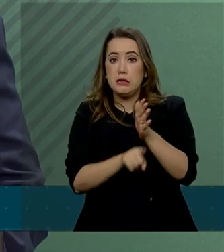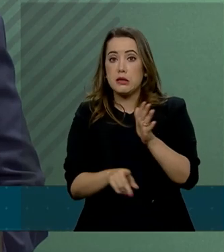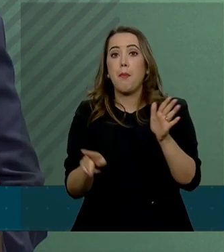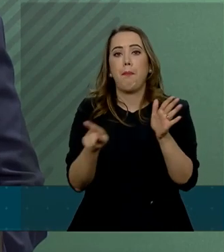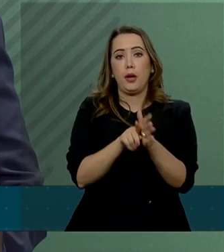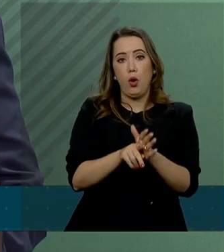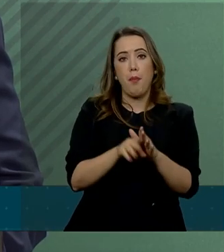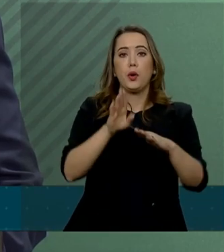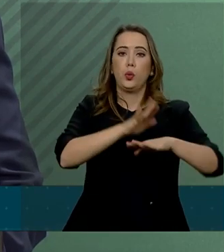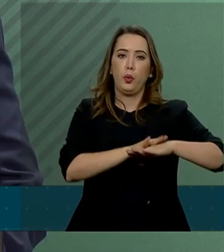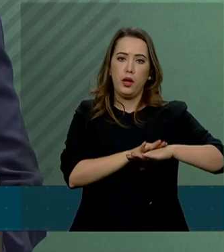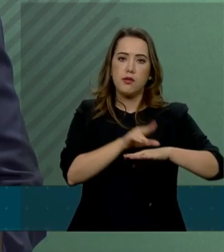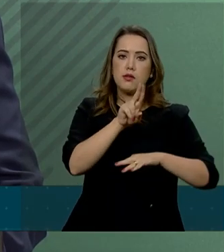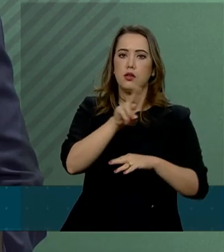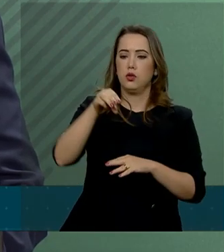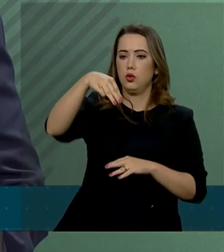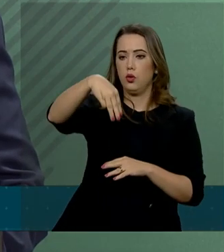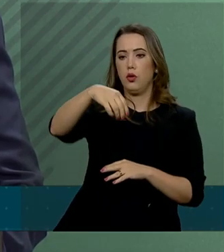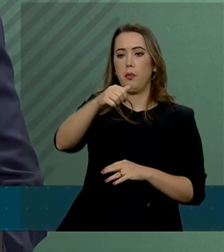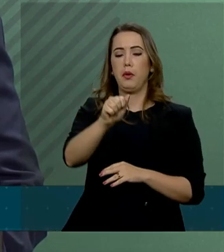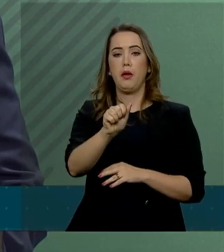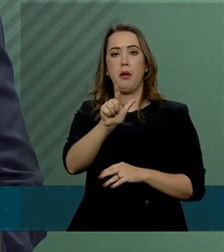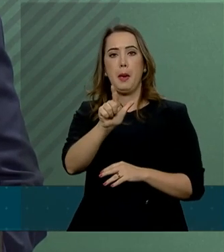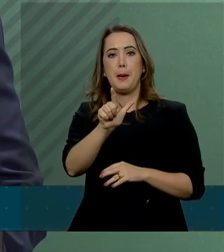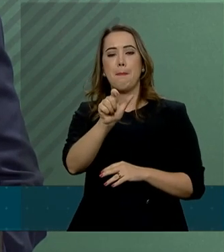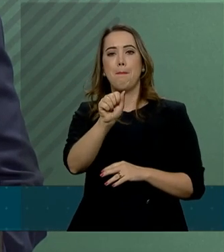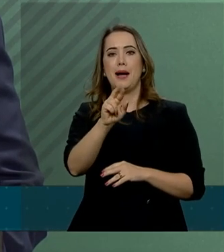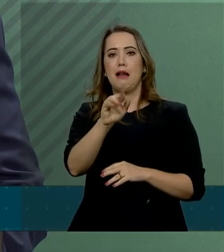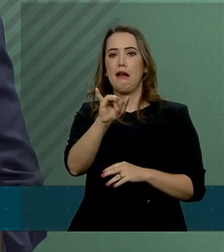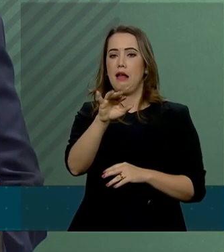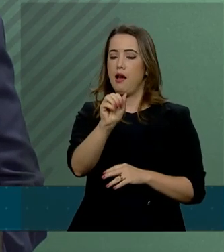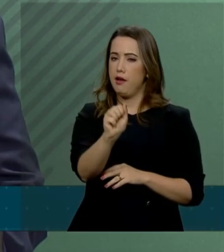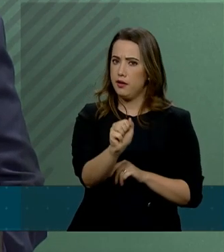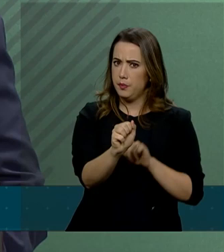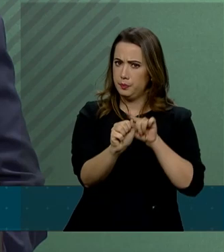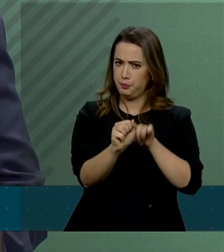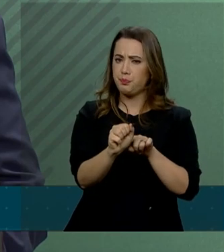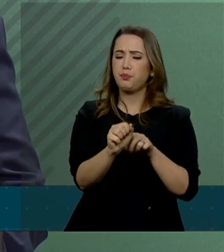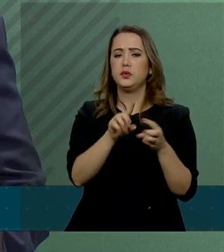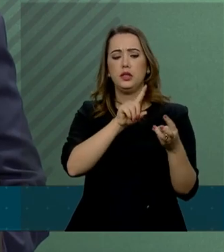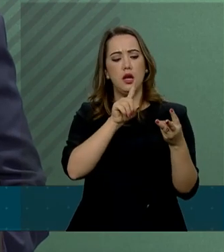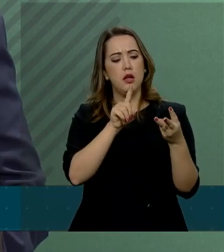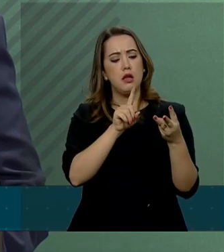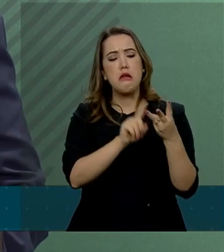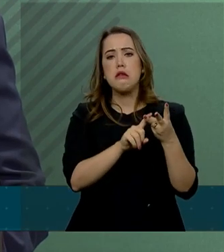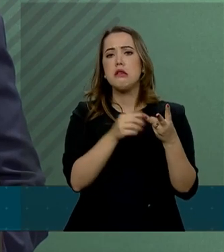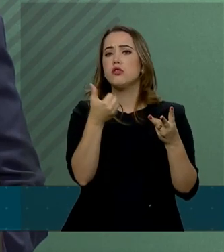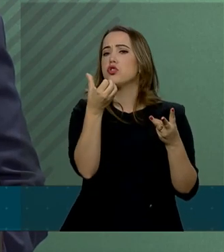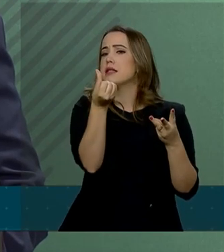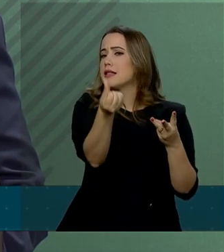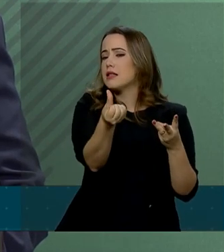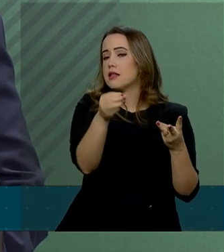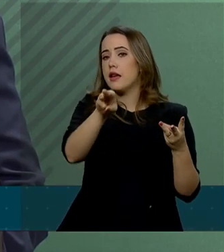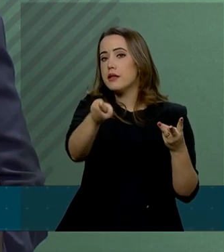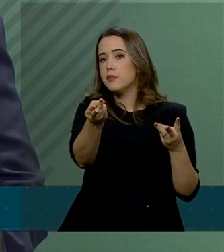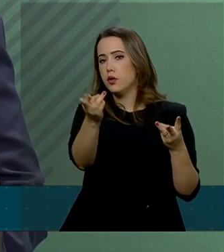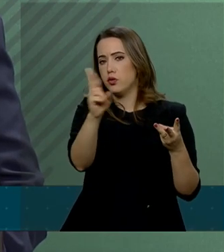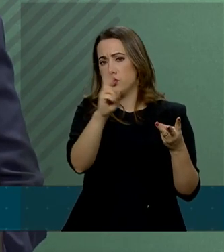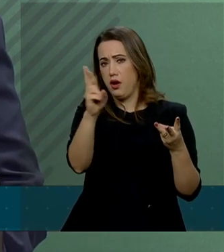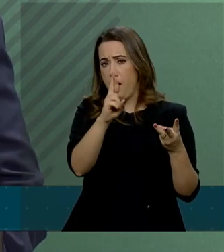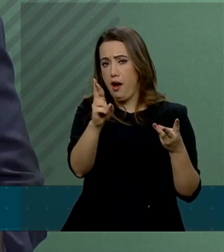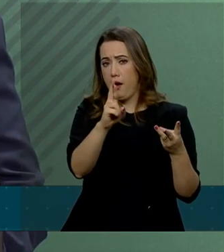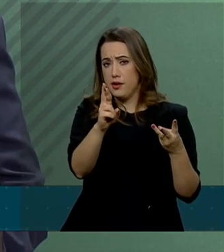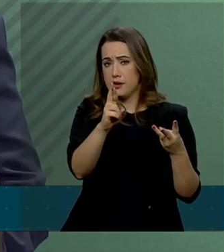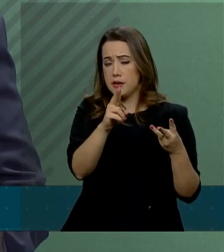e 16 milhões para estudos destinados à tuberculose no âmbito do brics bloco